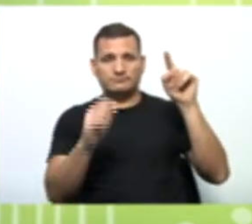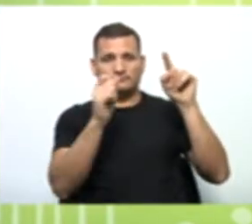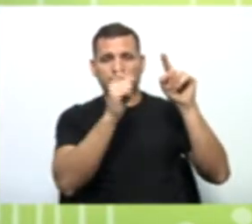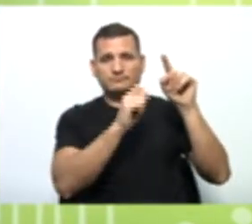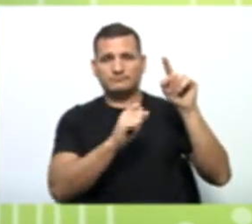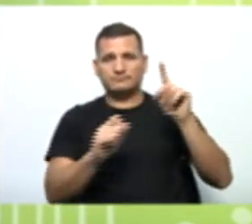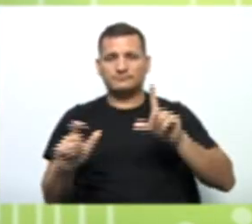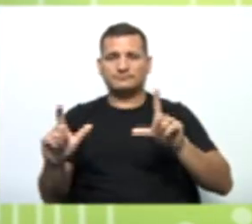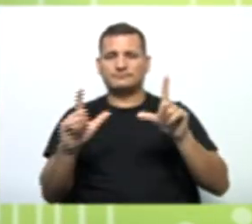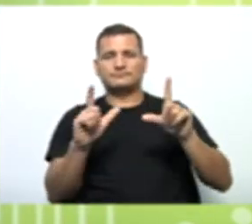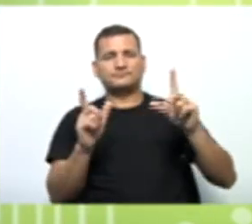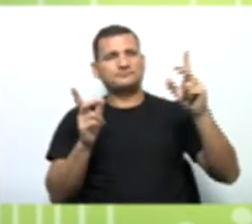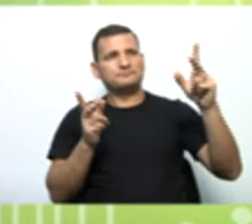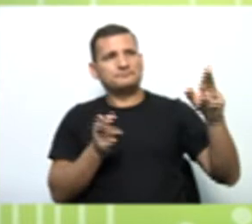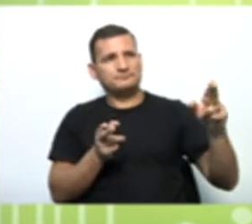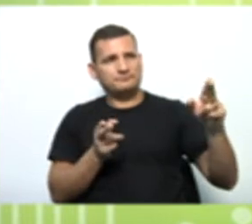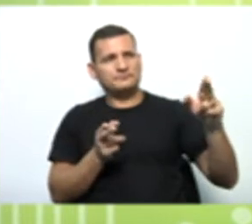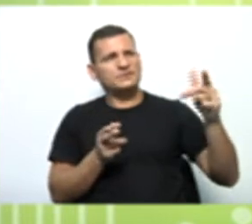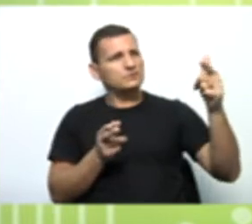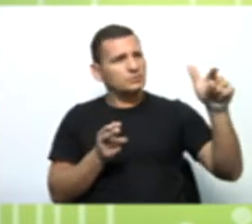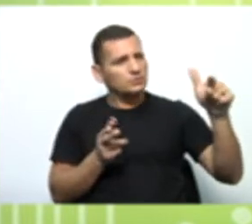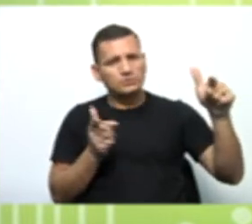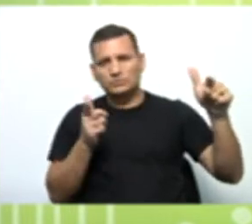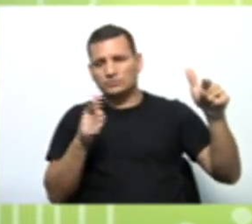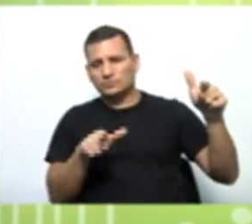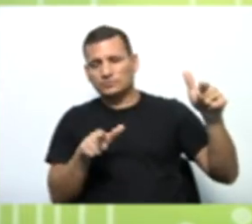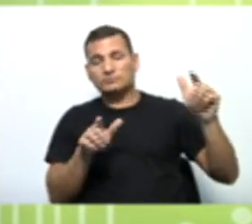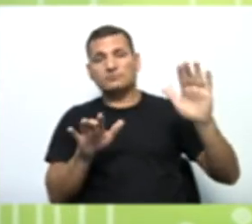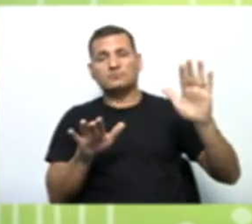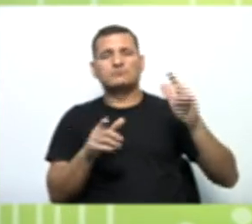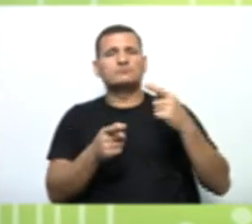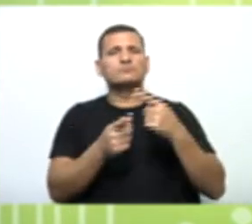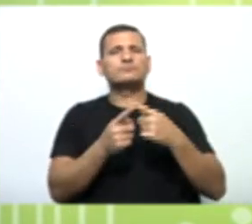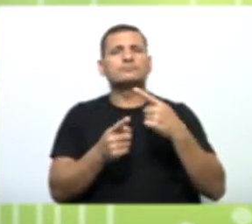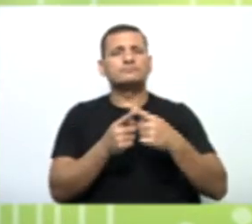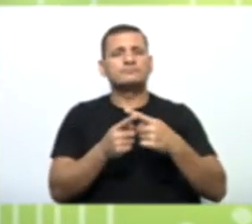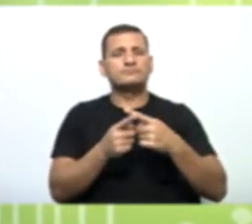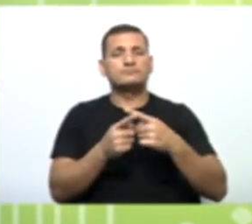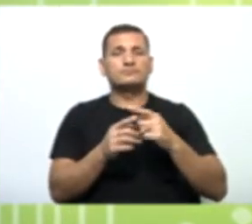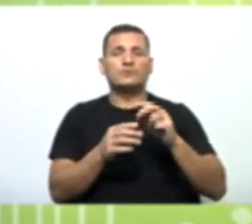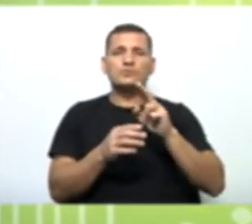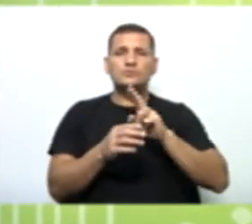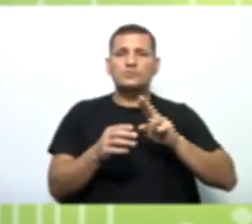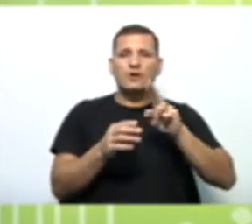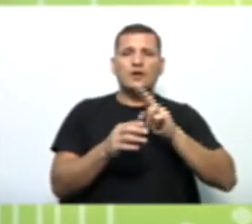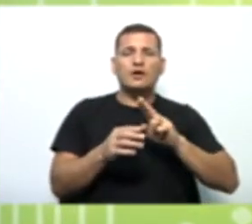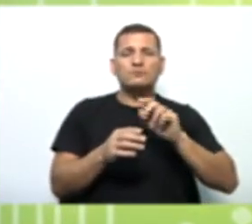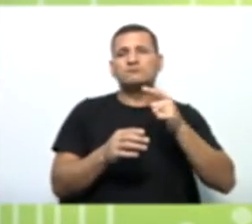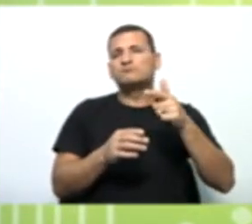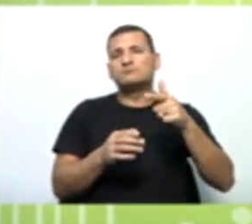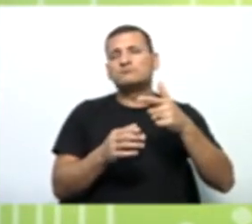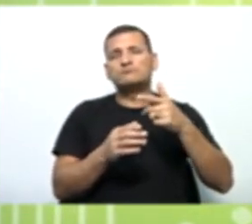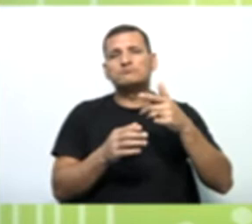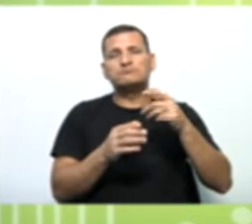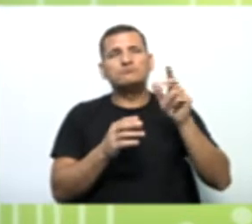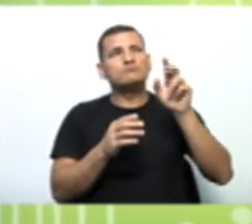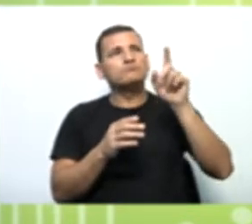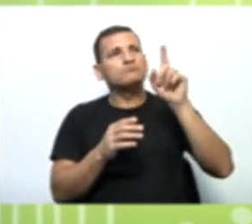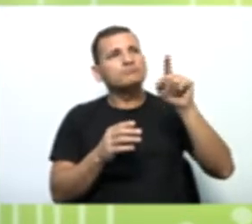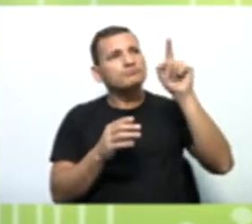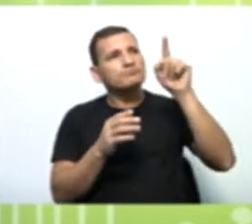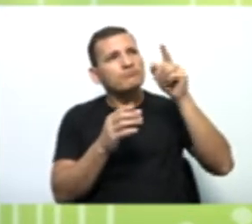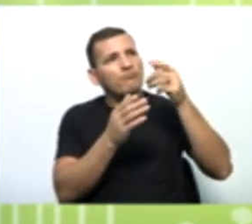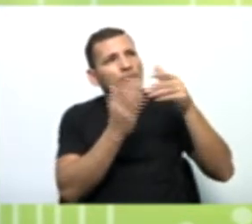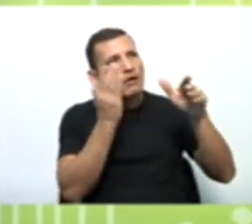numa outra página. Nós vamos mostrar esse exemplo para você. Por quê? O usuário não perde o vínculo com aquela chamada. né?